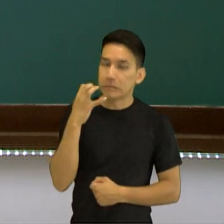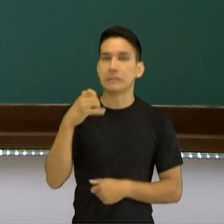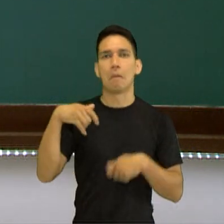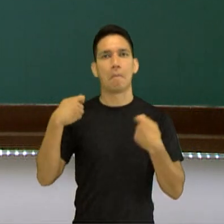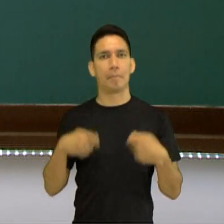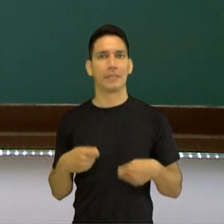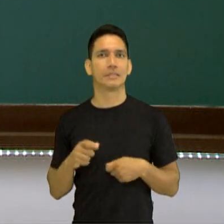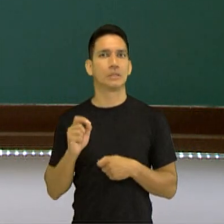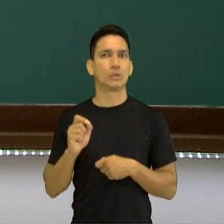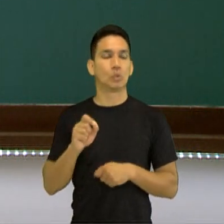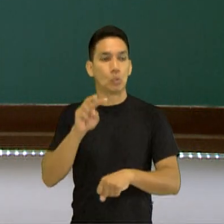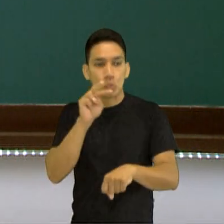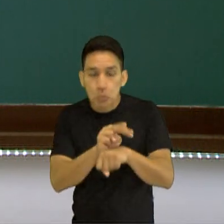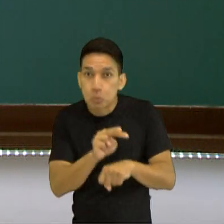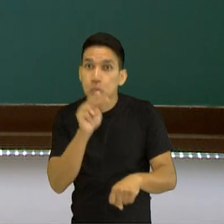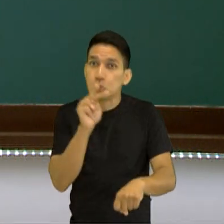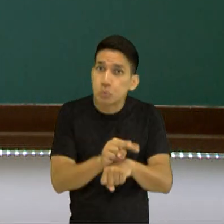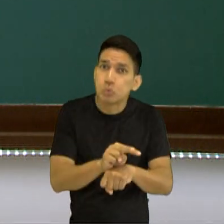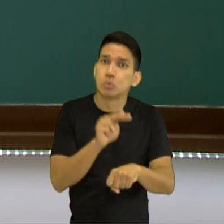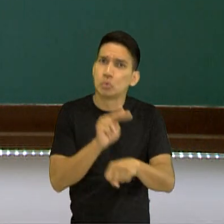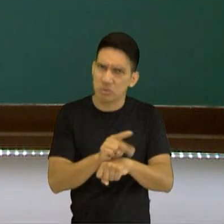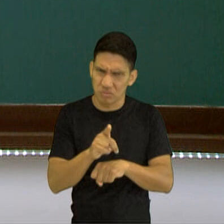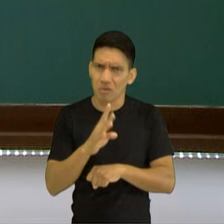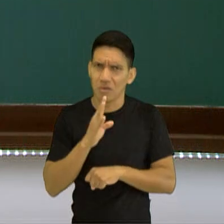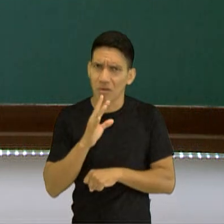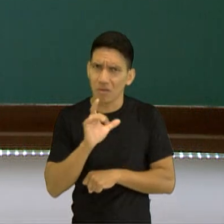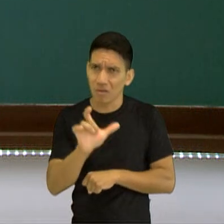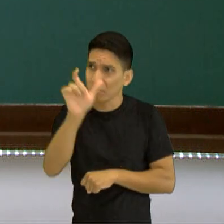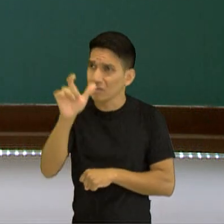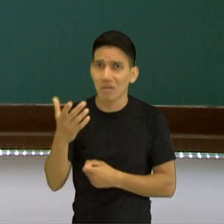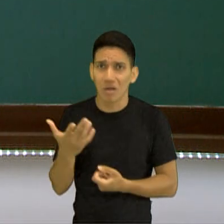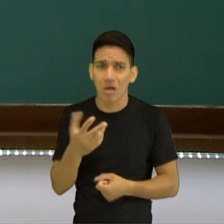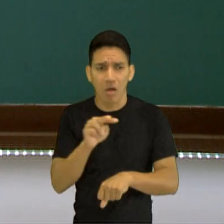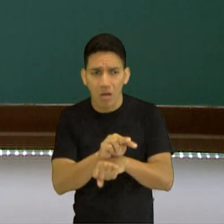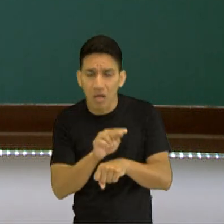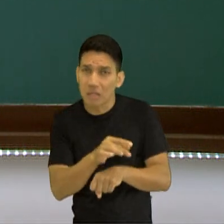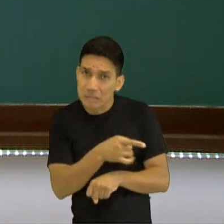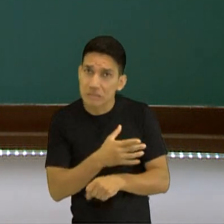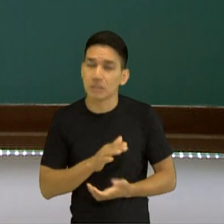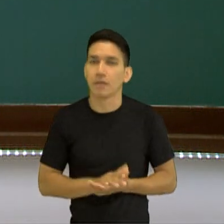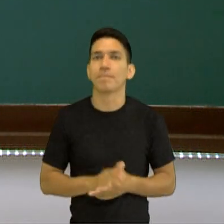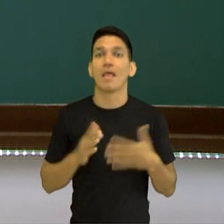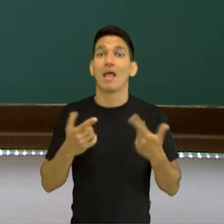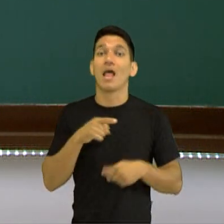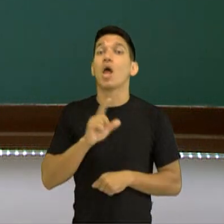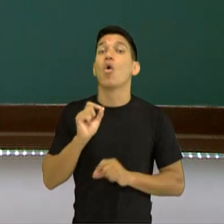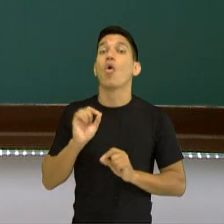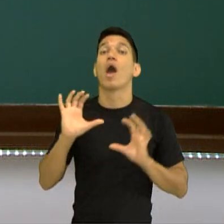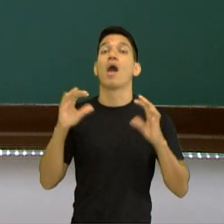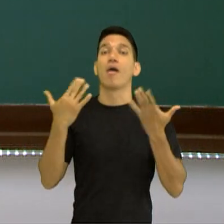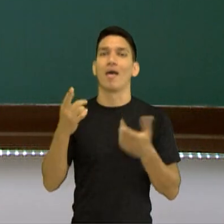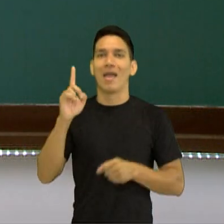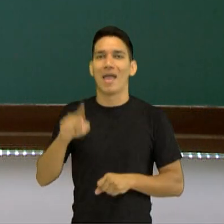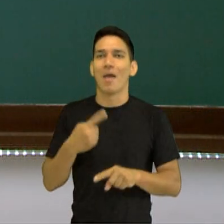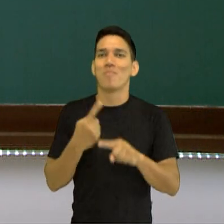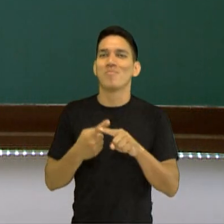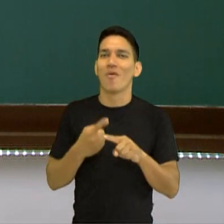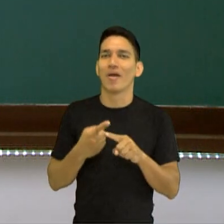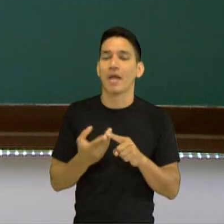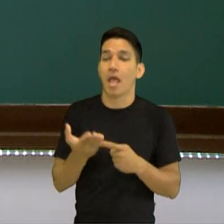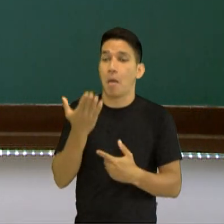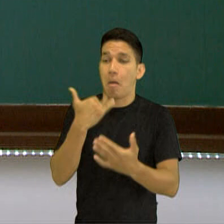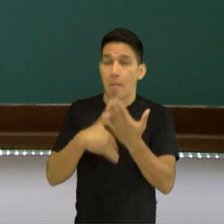de muitos cuidados. Você já ouviu falar dela? Ela é causada pela produção